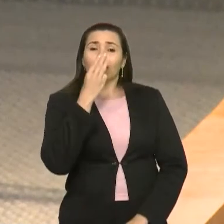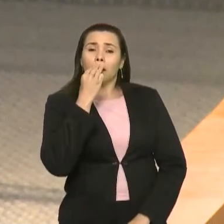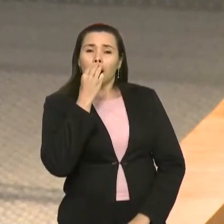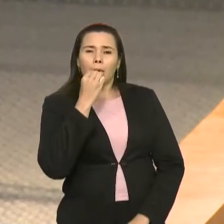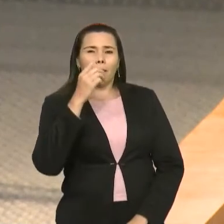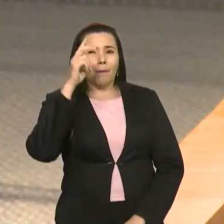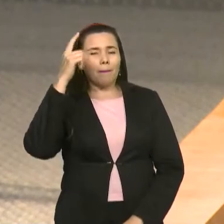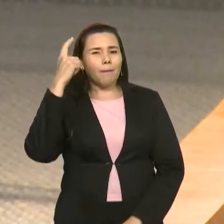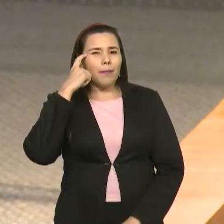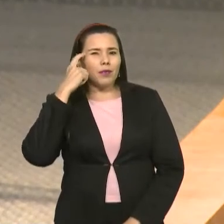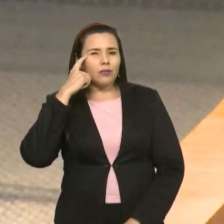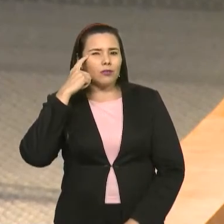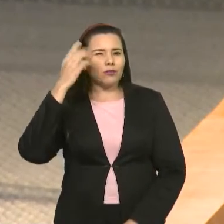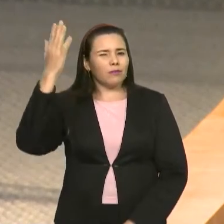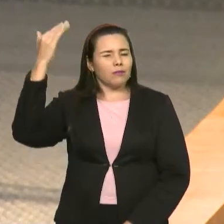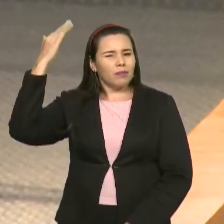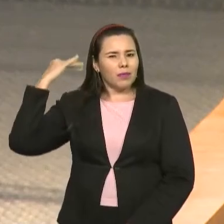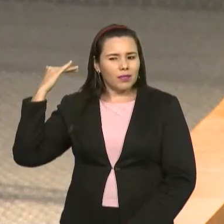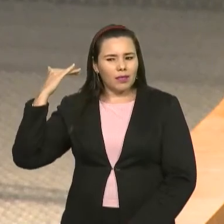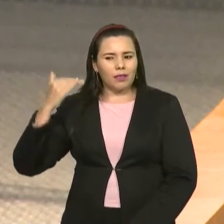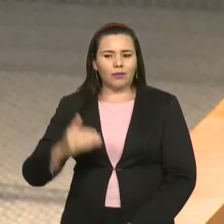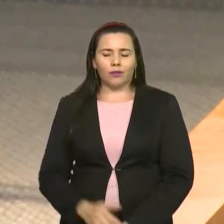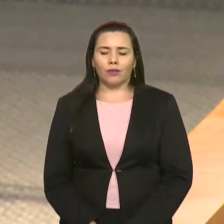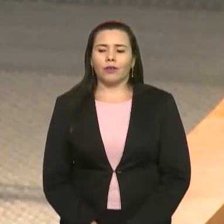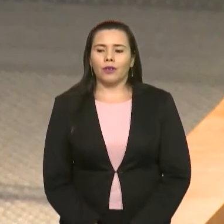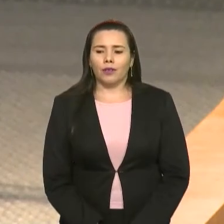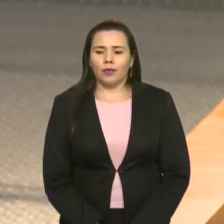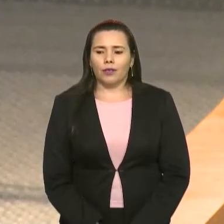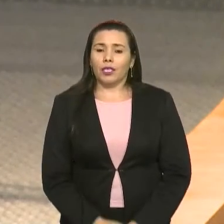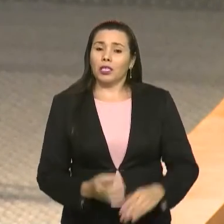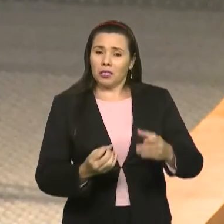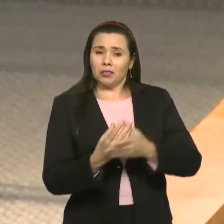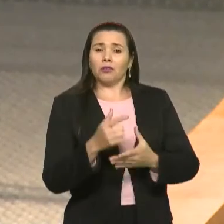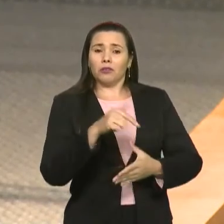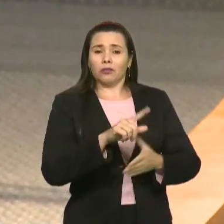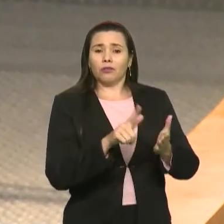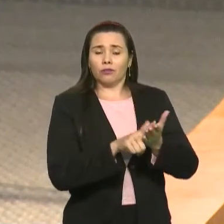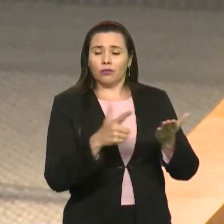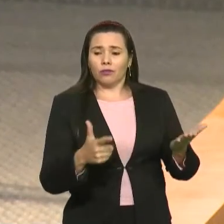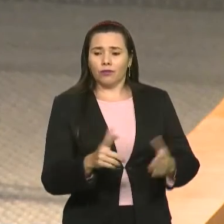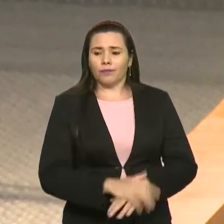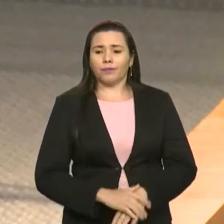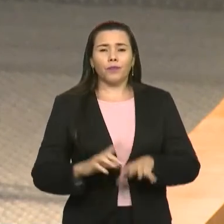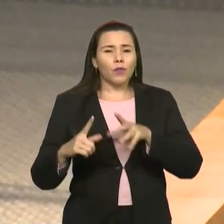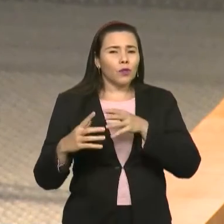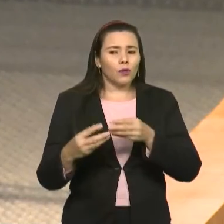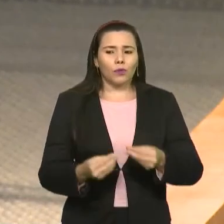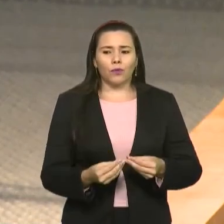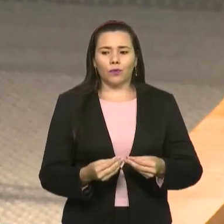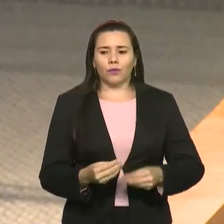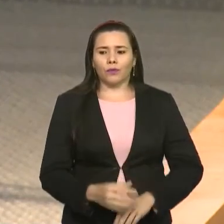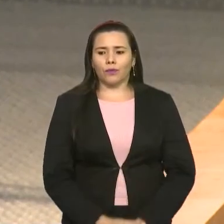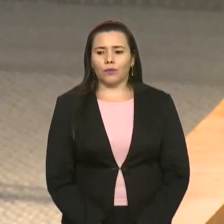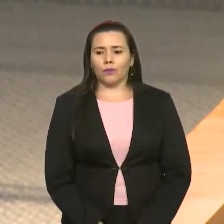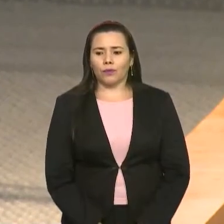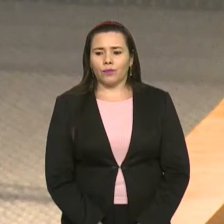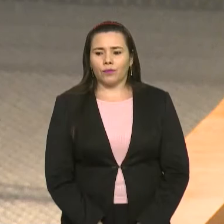lá atrás com Bandeira Tribuza e se arrastou até o tempo. Eu digo a vocês que tudo foi pensado...